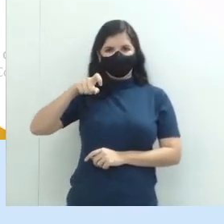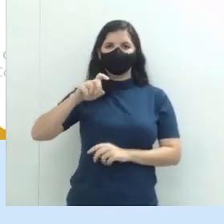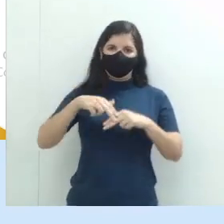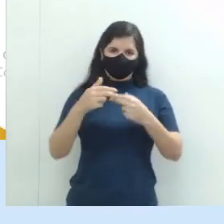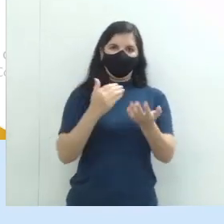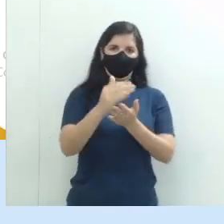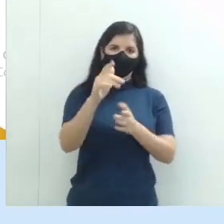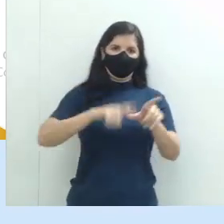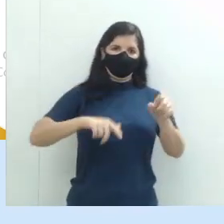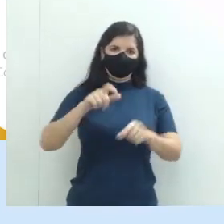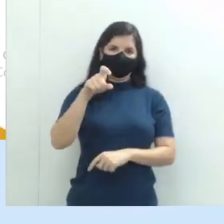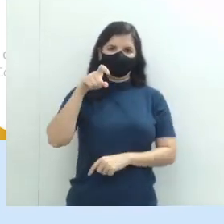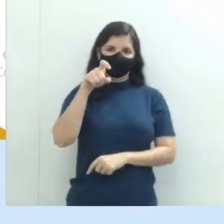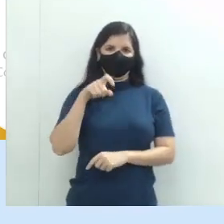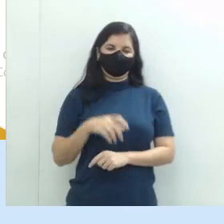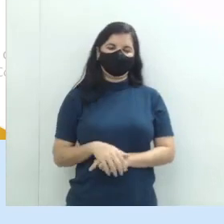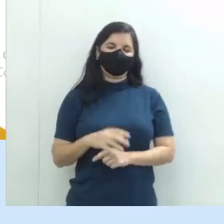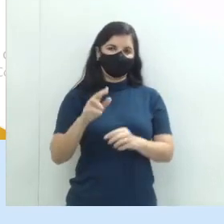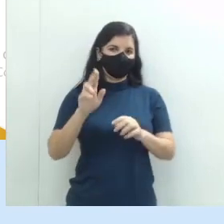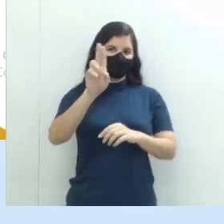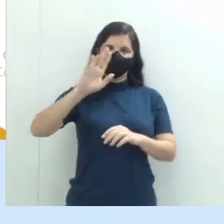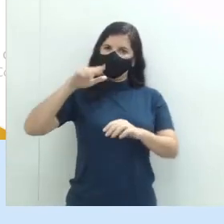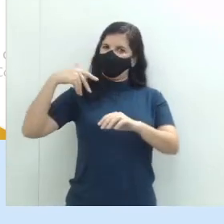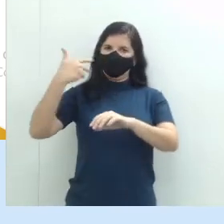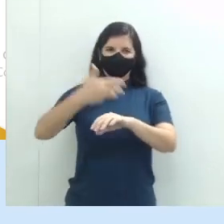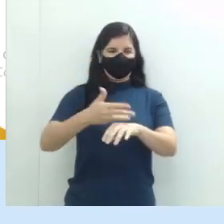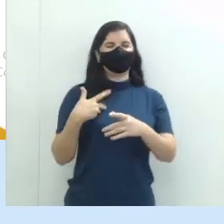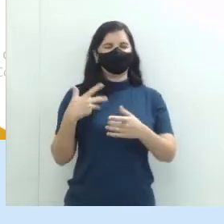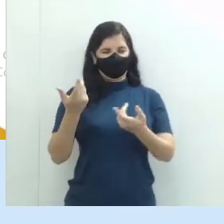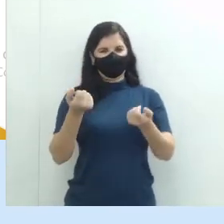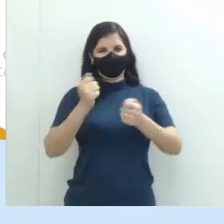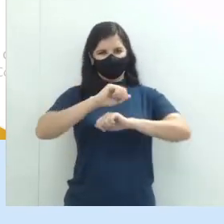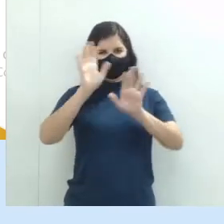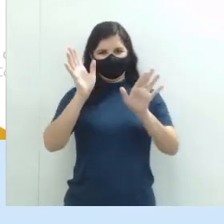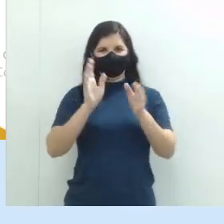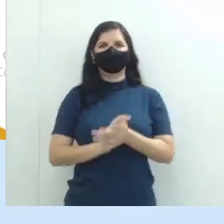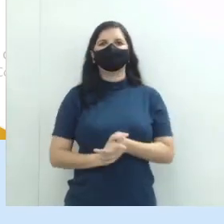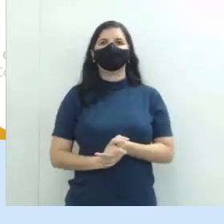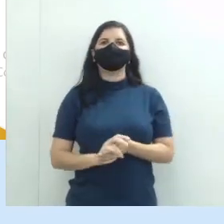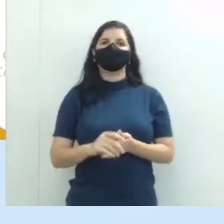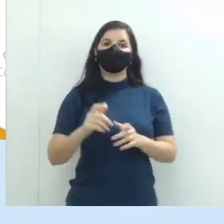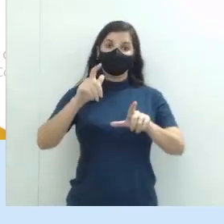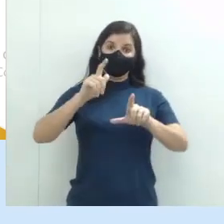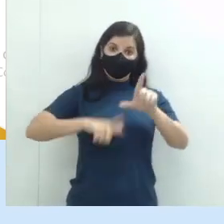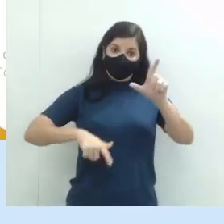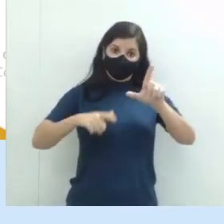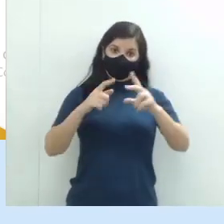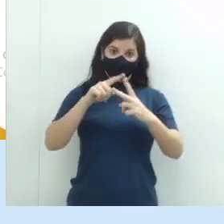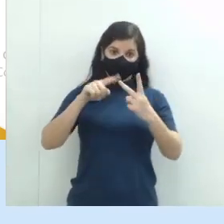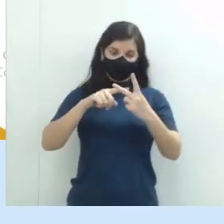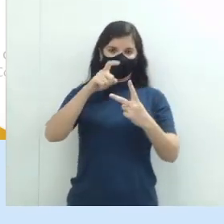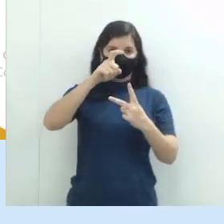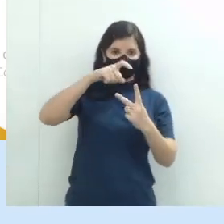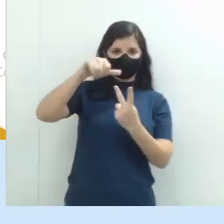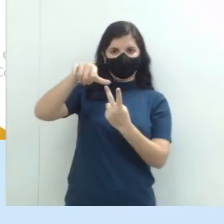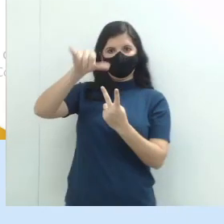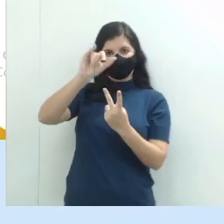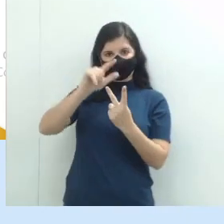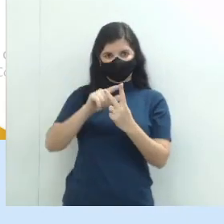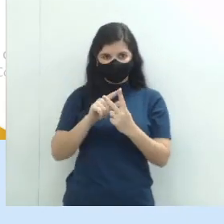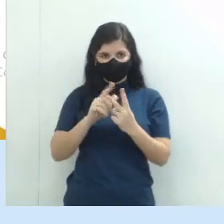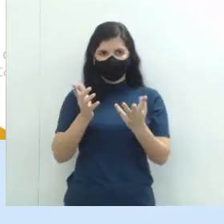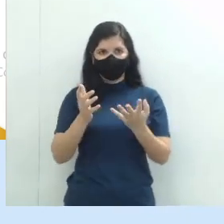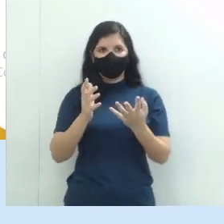começa com x. E a gente usa até hoje e está aí bem claro para vocês. Então, para duas incógnitas, eu tenho x e y. Aí eu vou